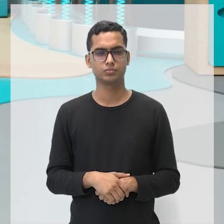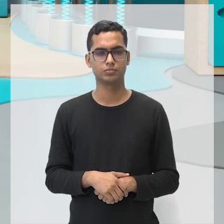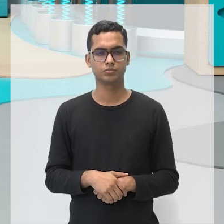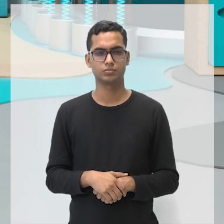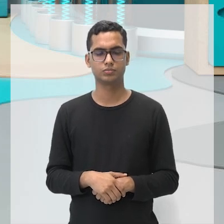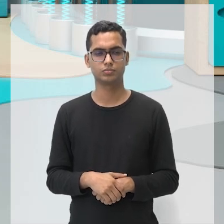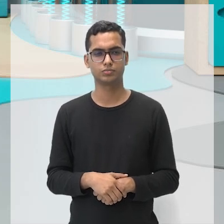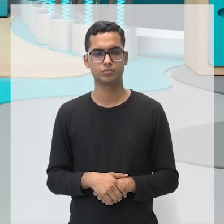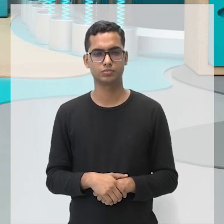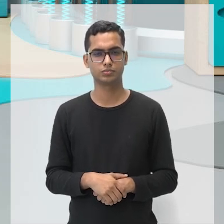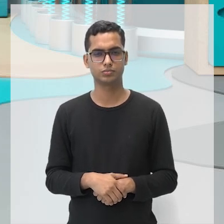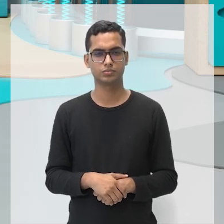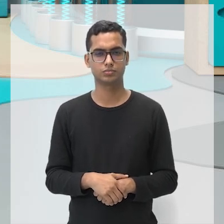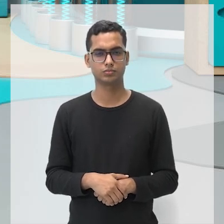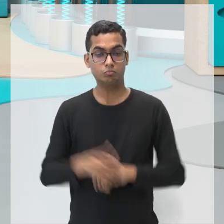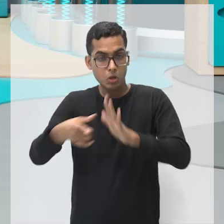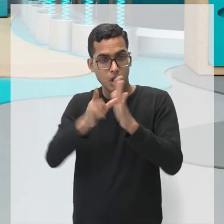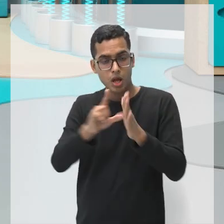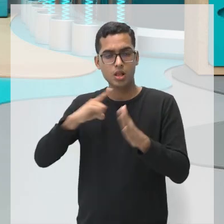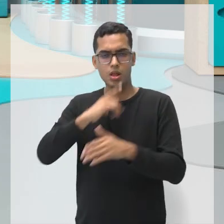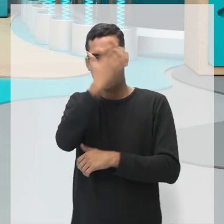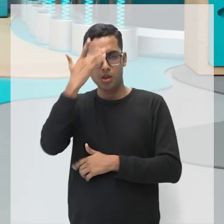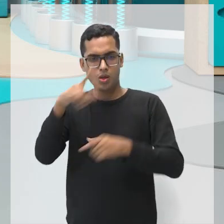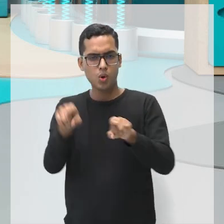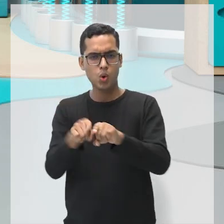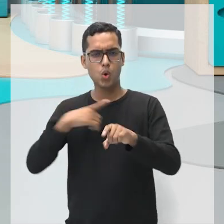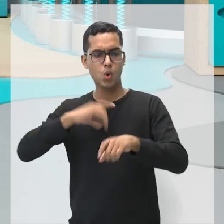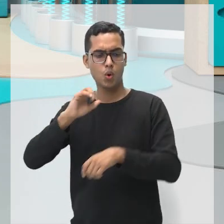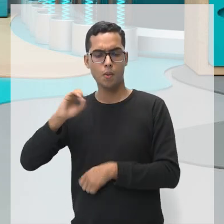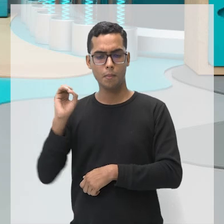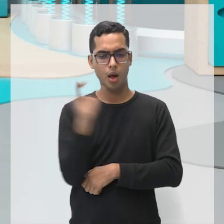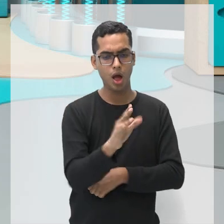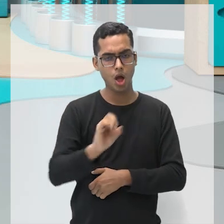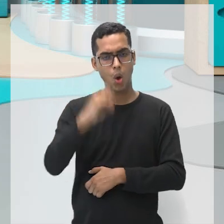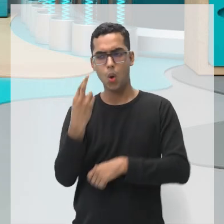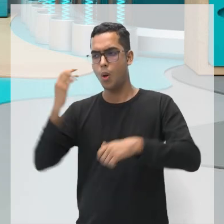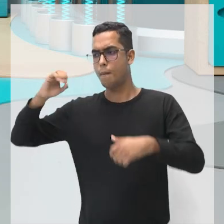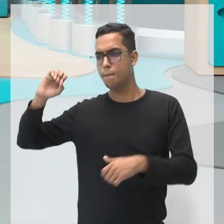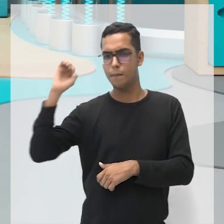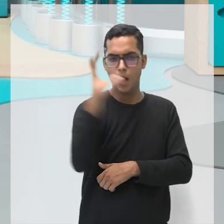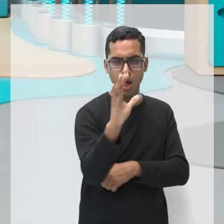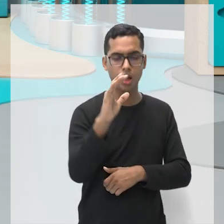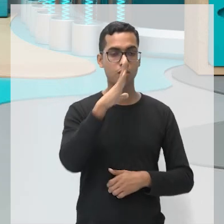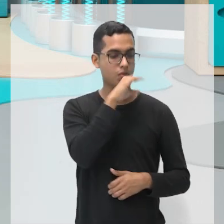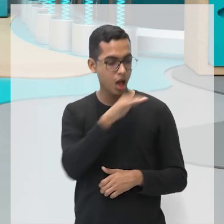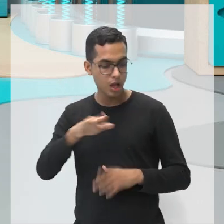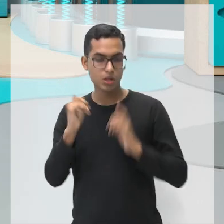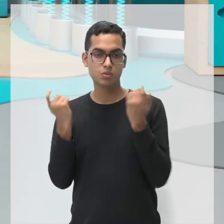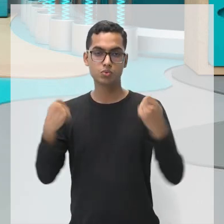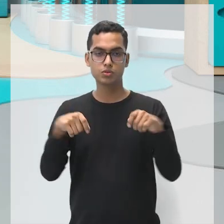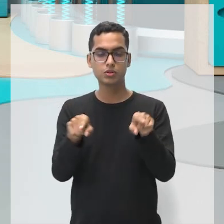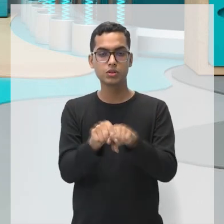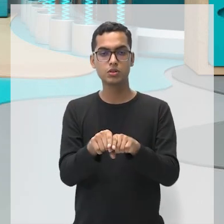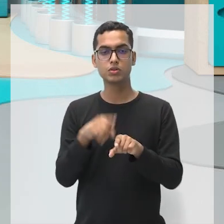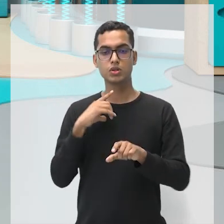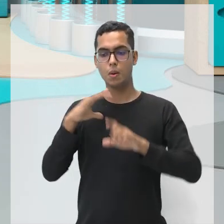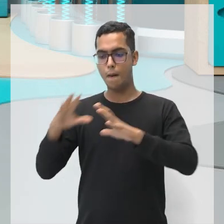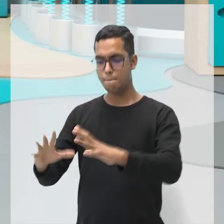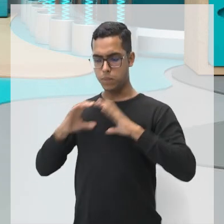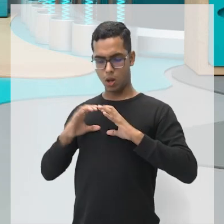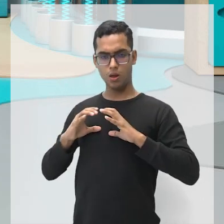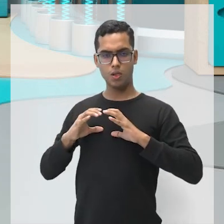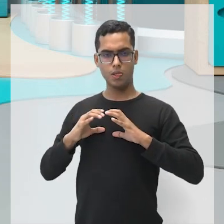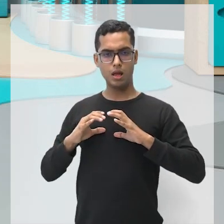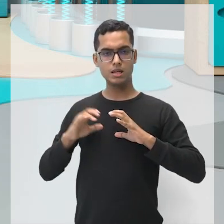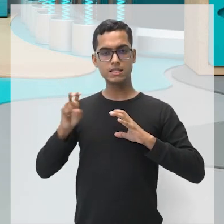esporte de iniciação, antes de passar a bola ou arremessar, a criança pode ficar 5 segundos com posse da bola